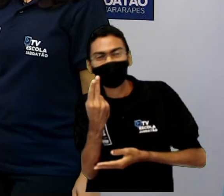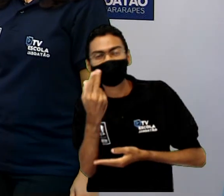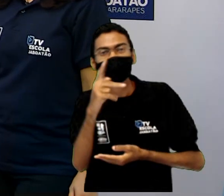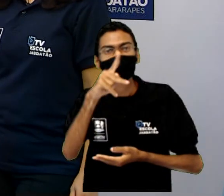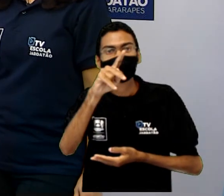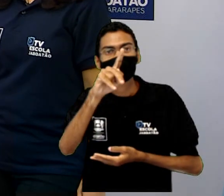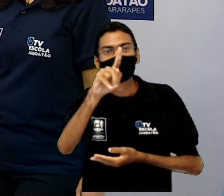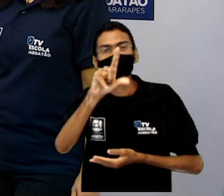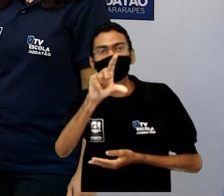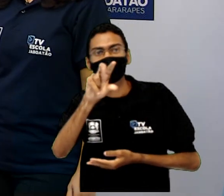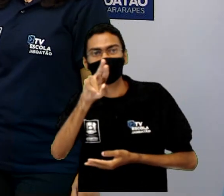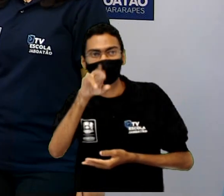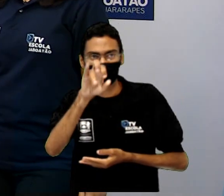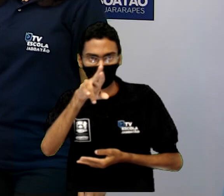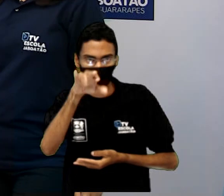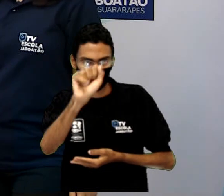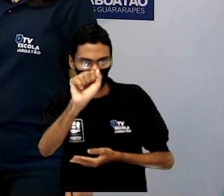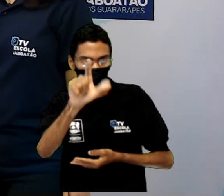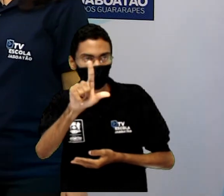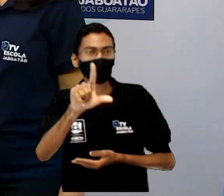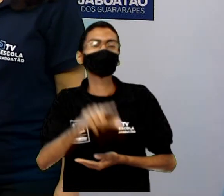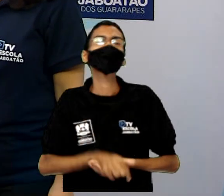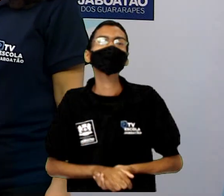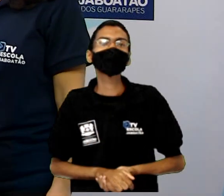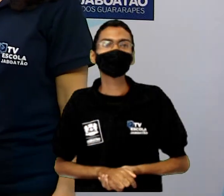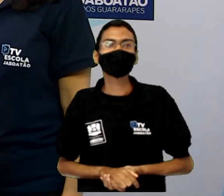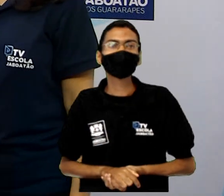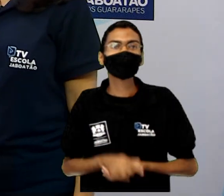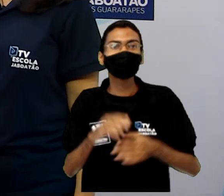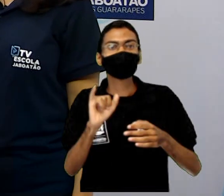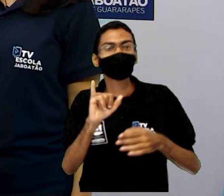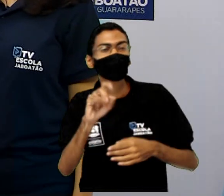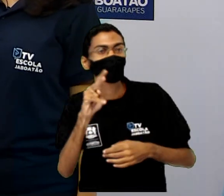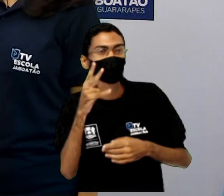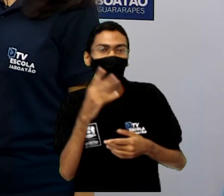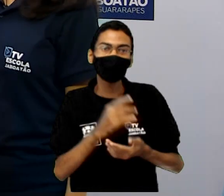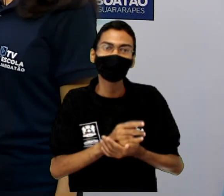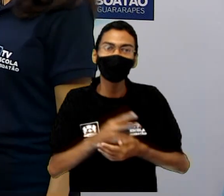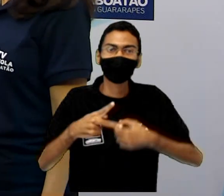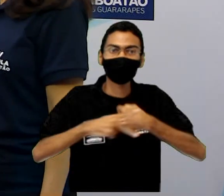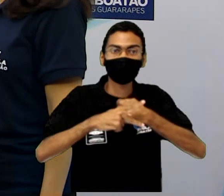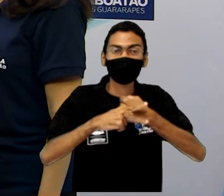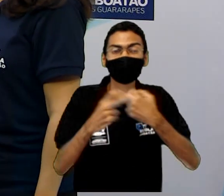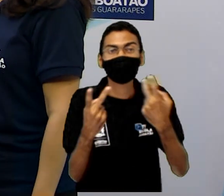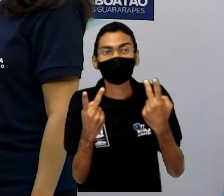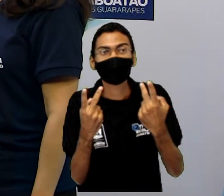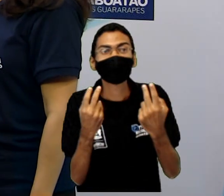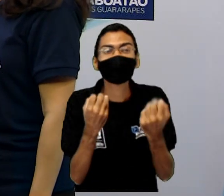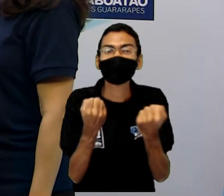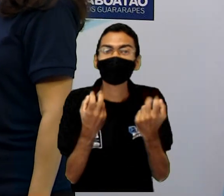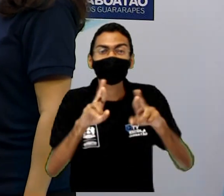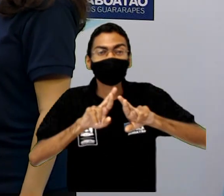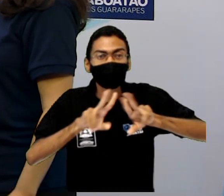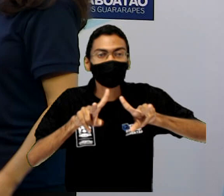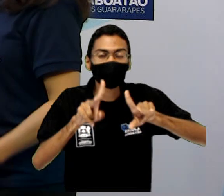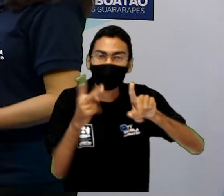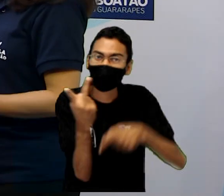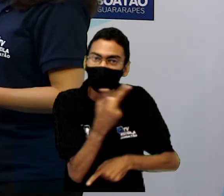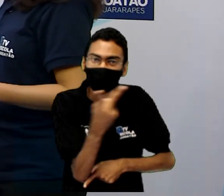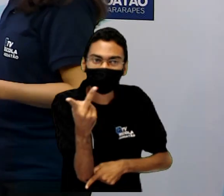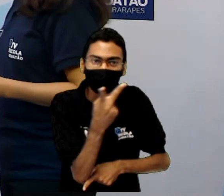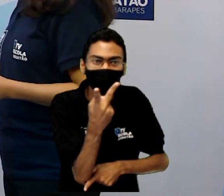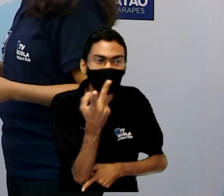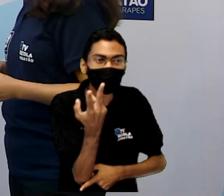adivinhar, saber como está, ou se o pronome é singular ou se o pronome é plural? A gente só vai saber de